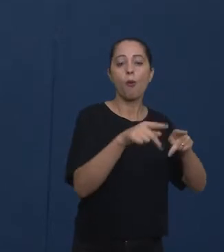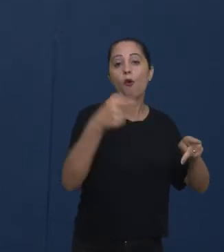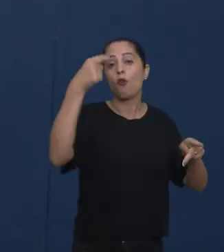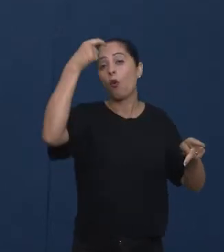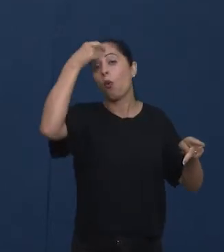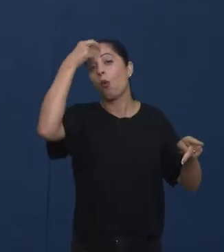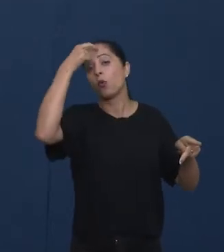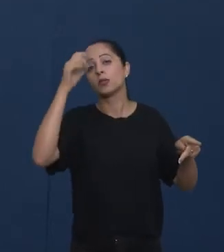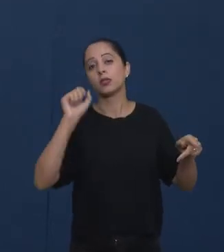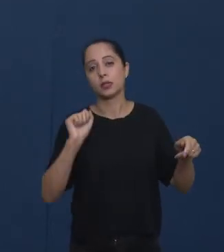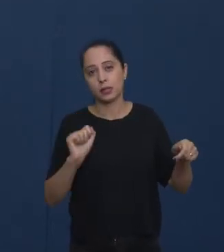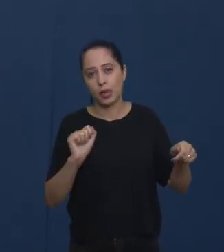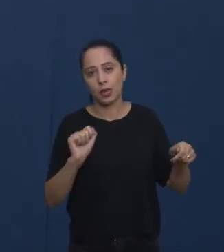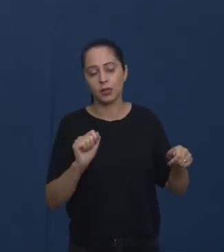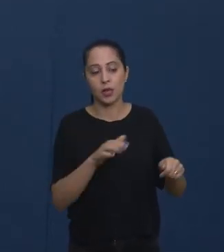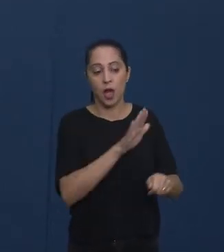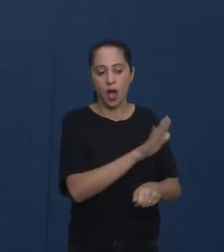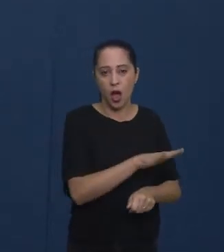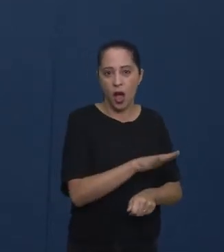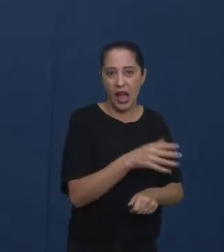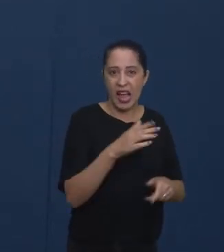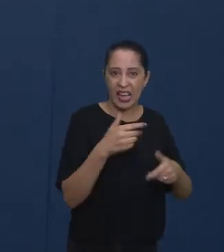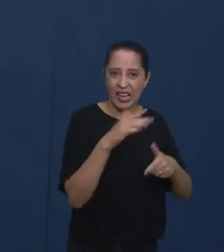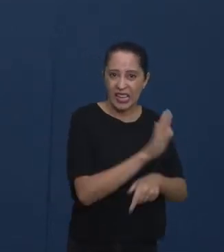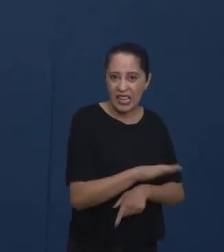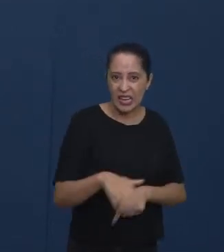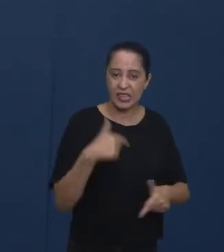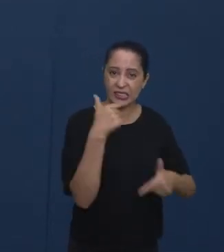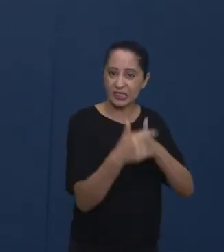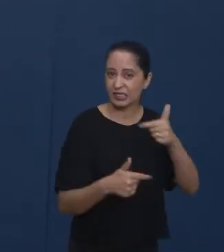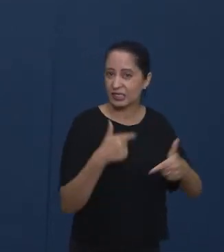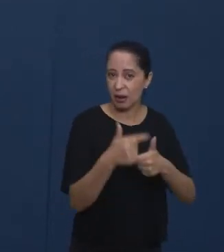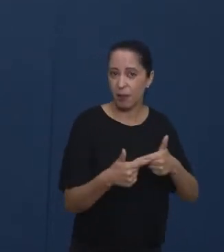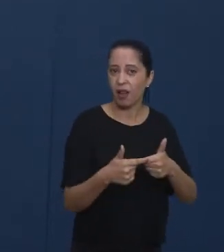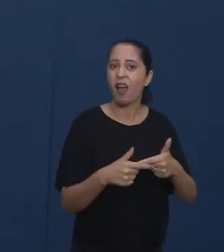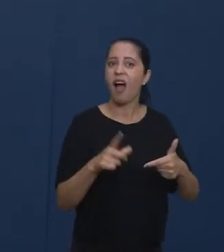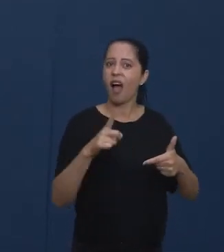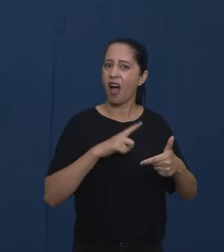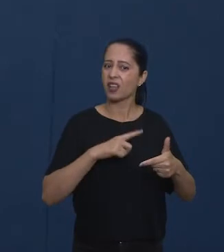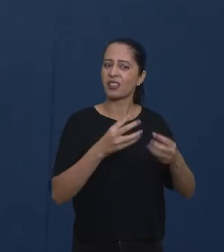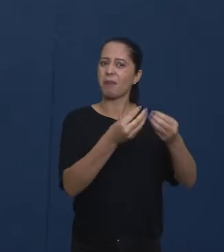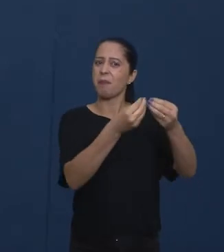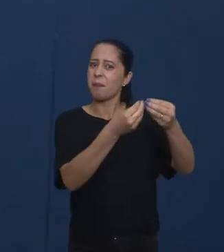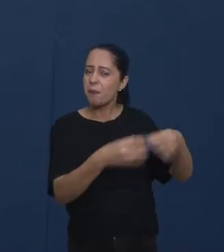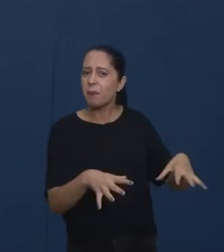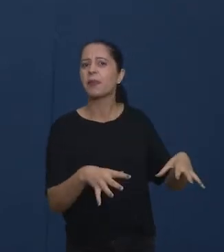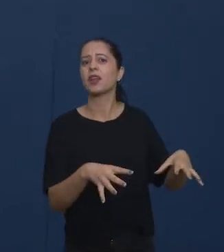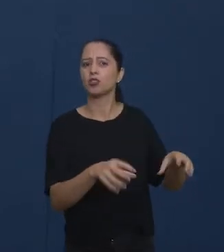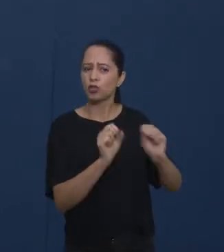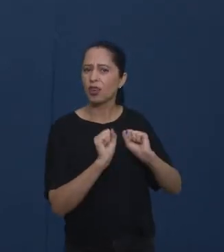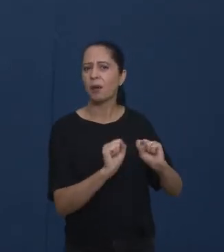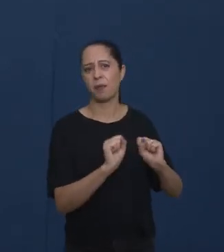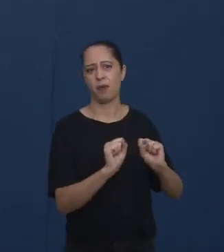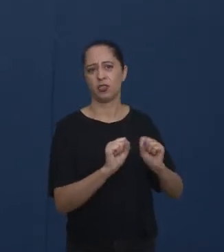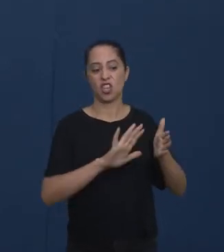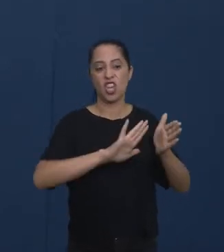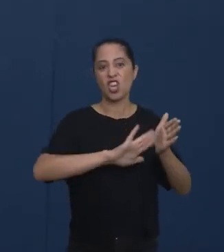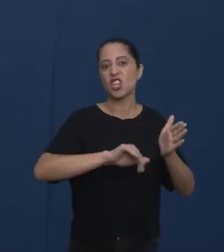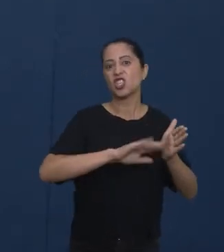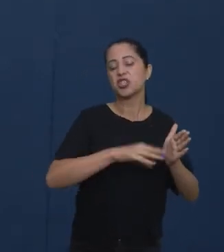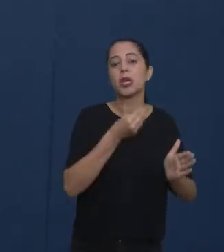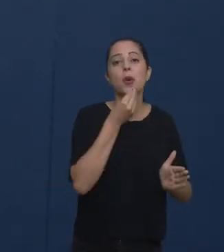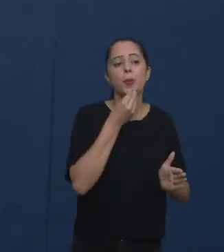de que o trabalho infantil ele gera sequelas nas crianças e retira